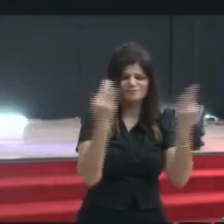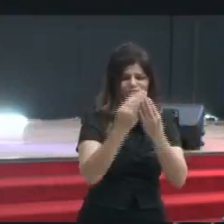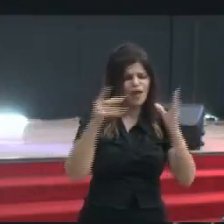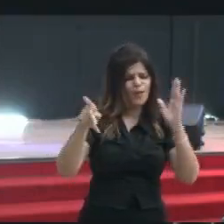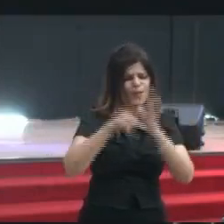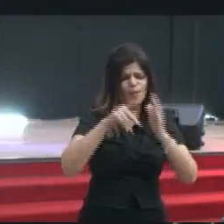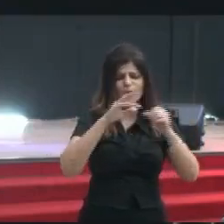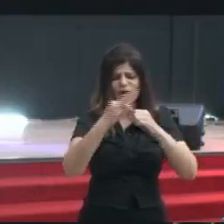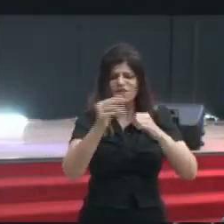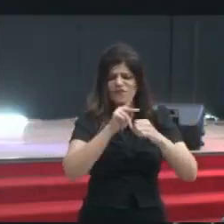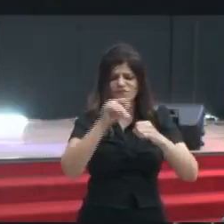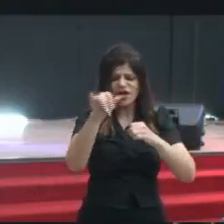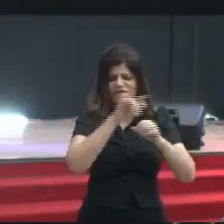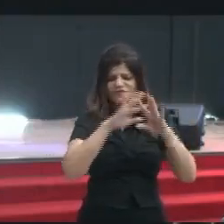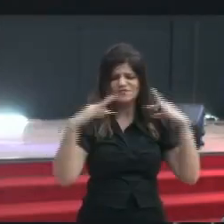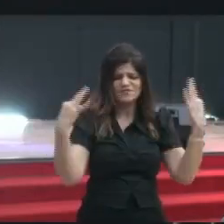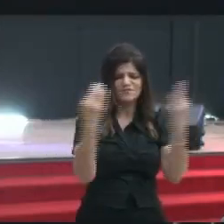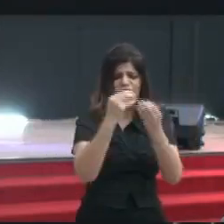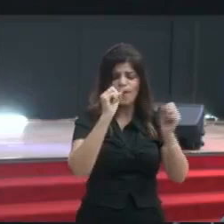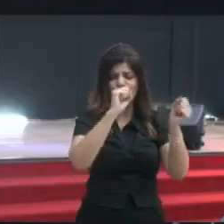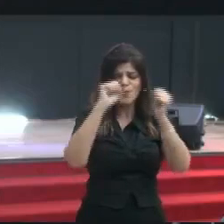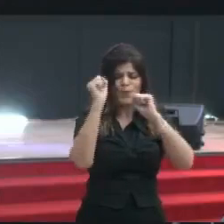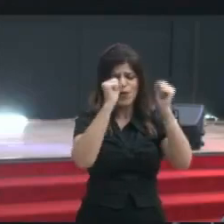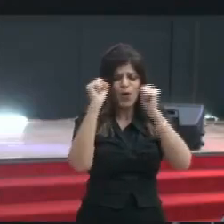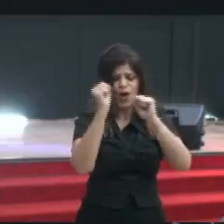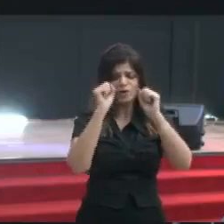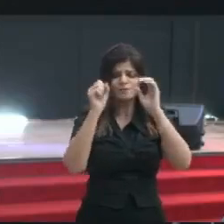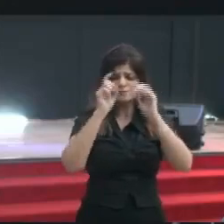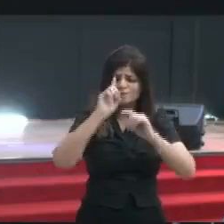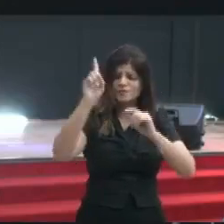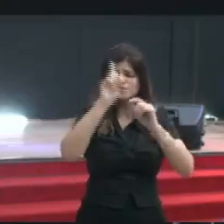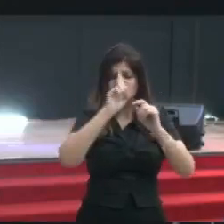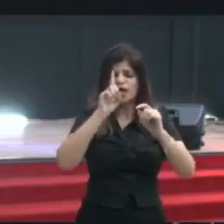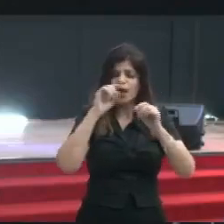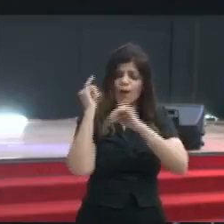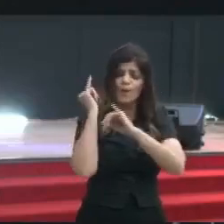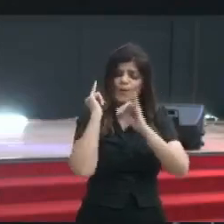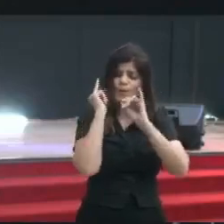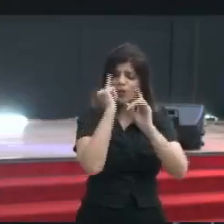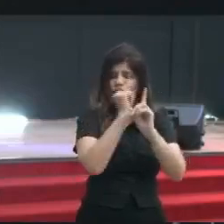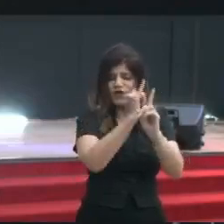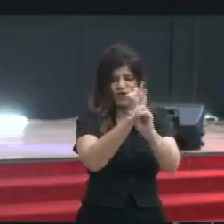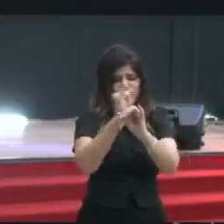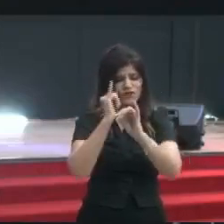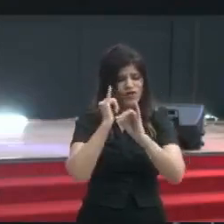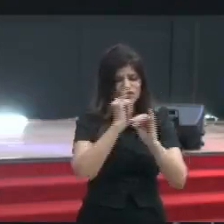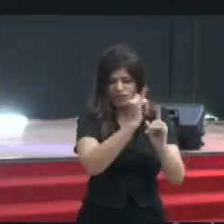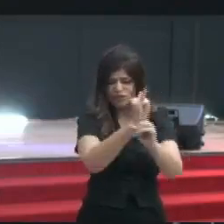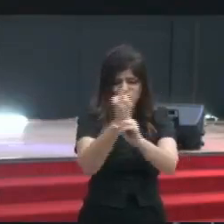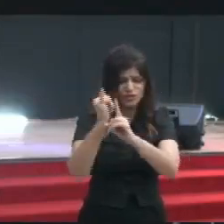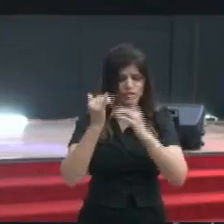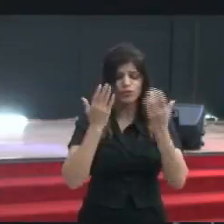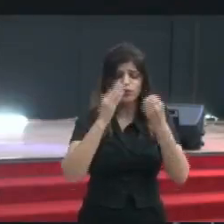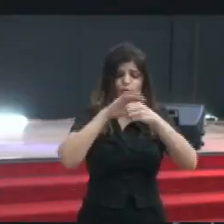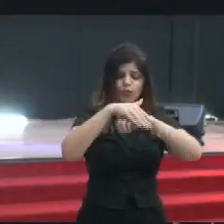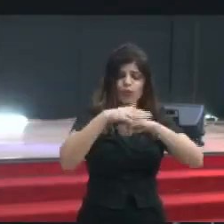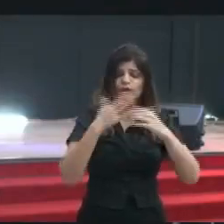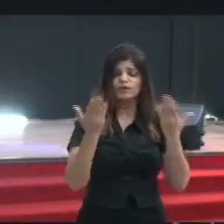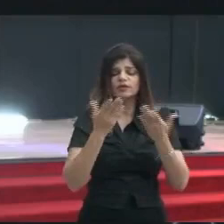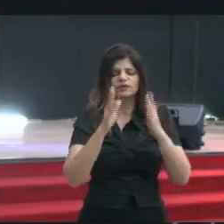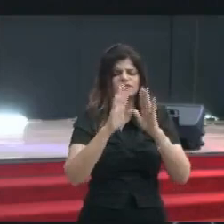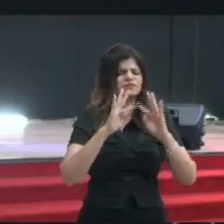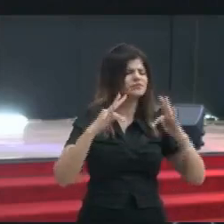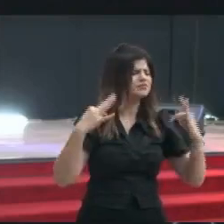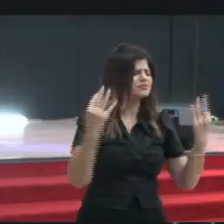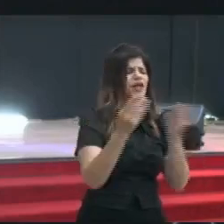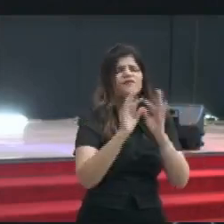Adete serão famílias poderosas em Deus. Eu profetizo, Senhor, esta noite, que as famílias da